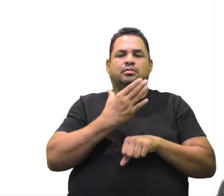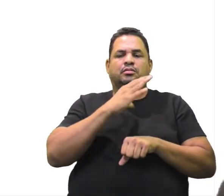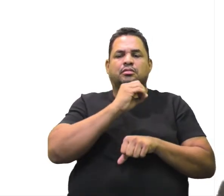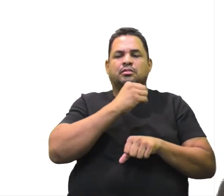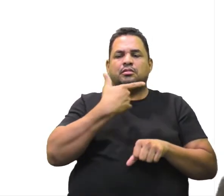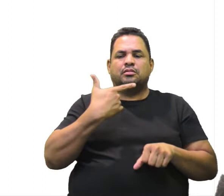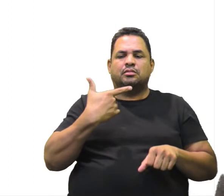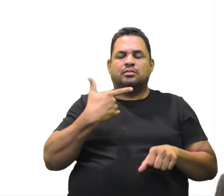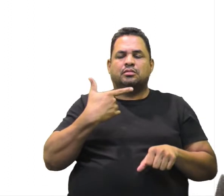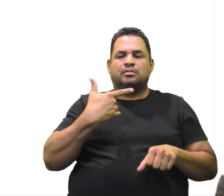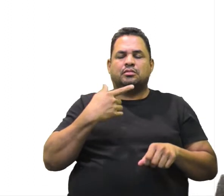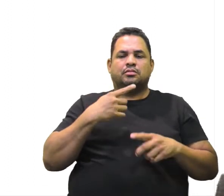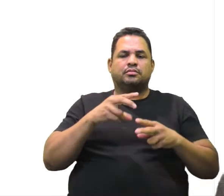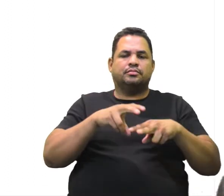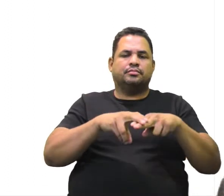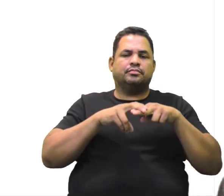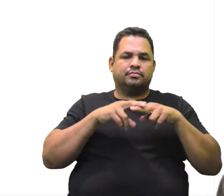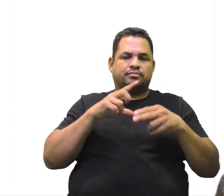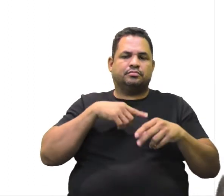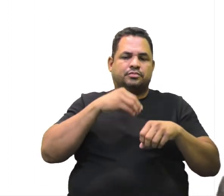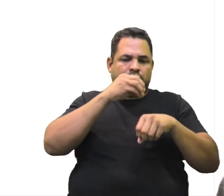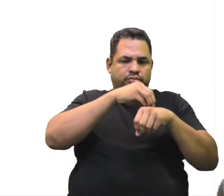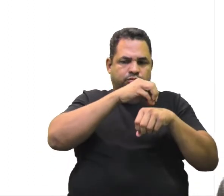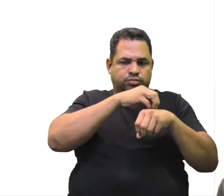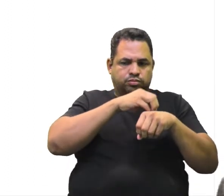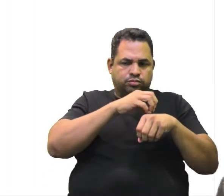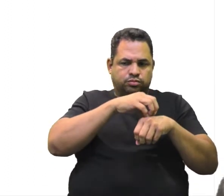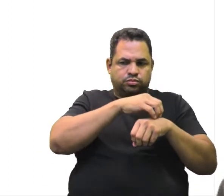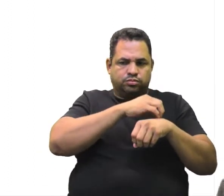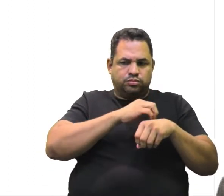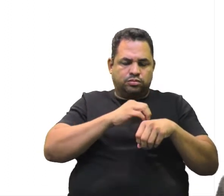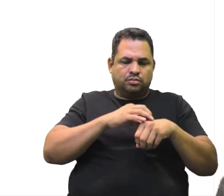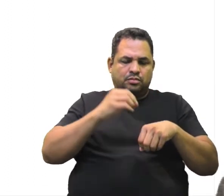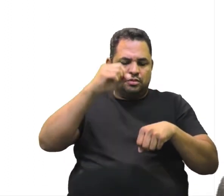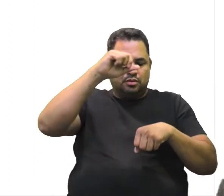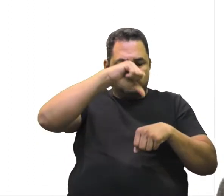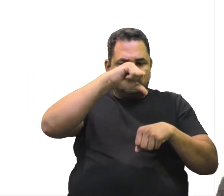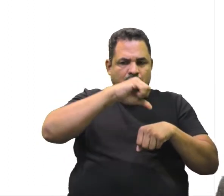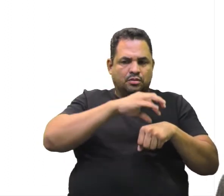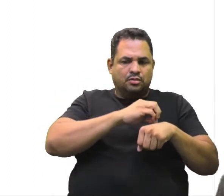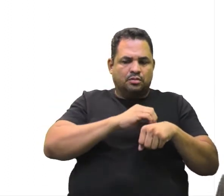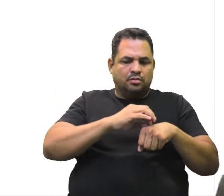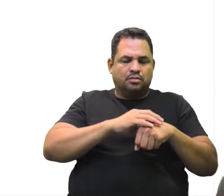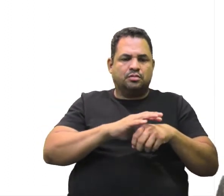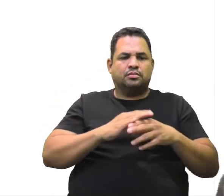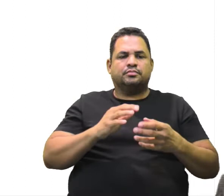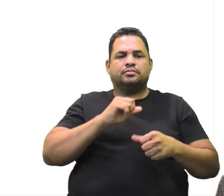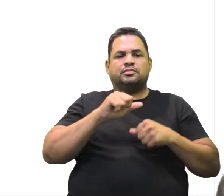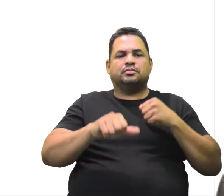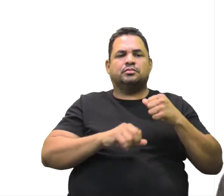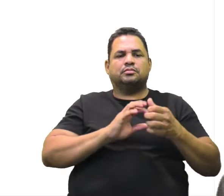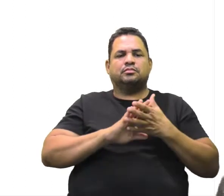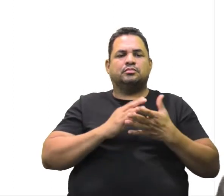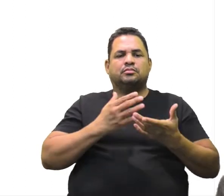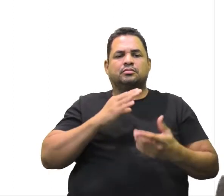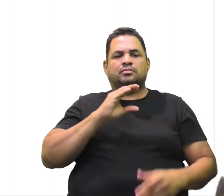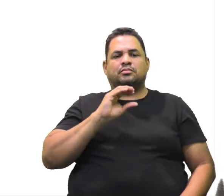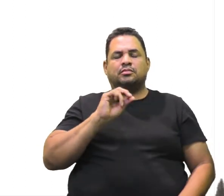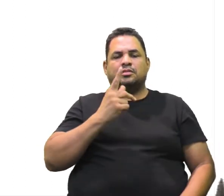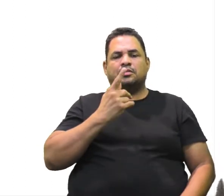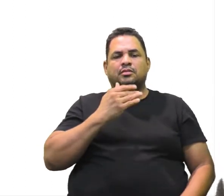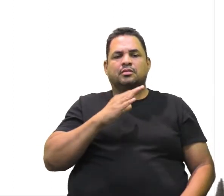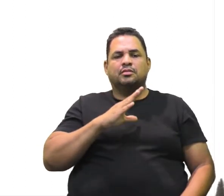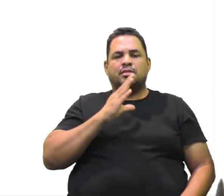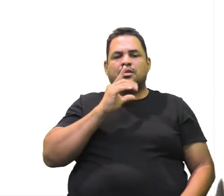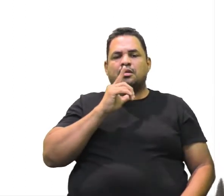O2. Por isso que fica aquele espumeiro. A água oxigenada deixa ser o peróxido de hidrogênio, se transforma em água